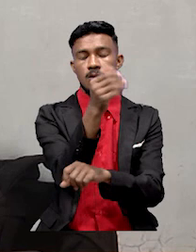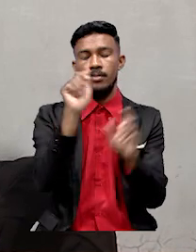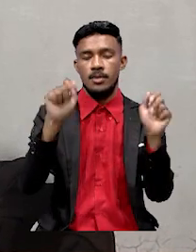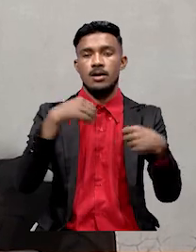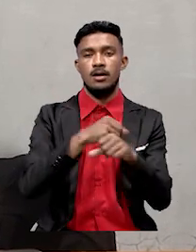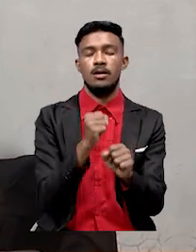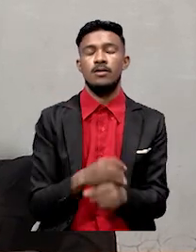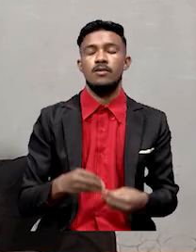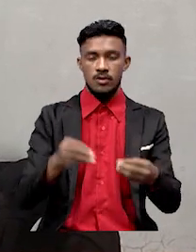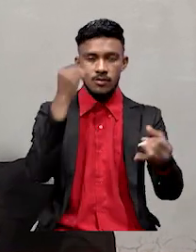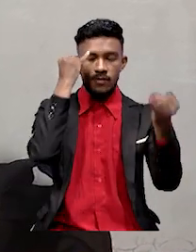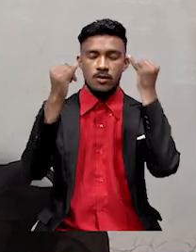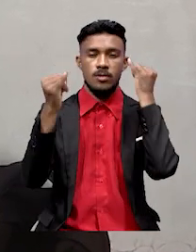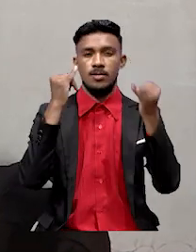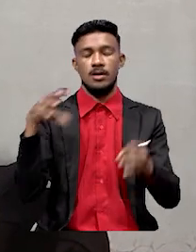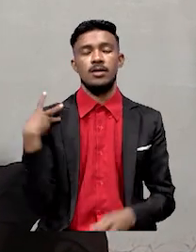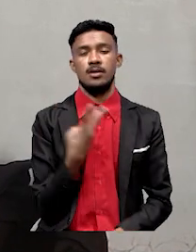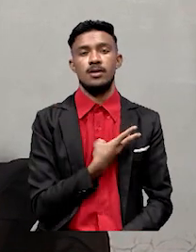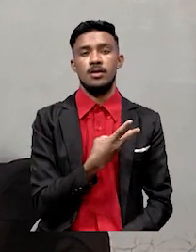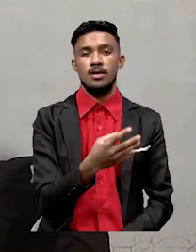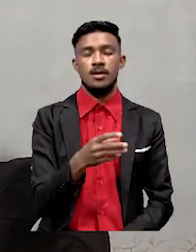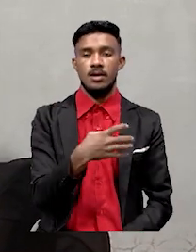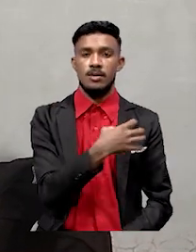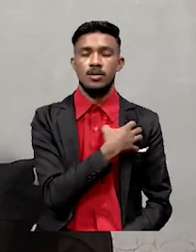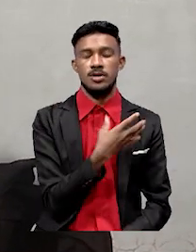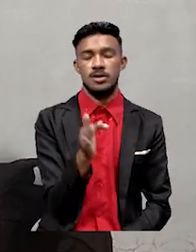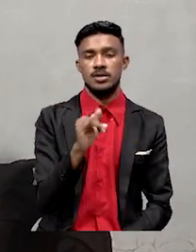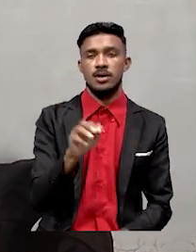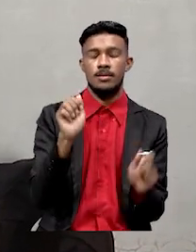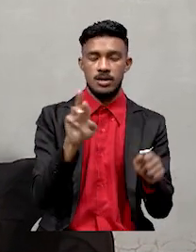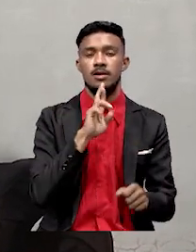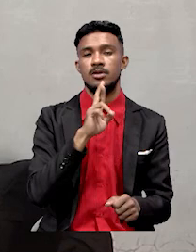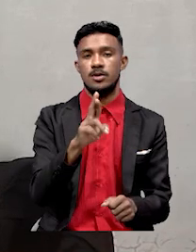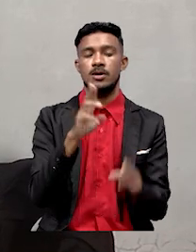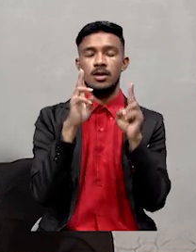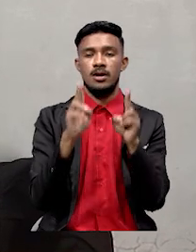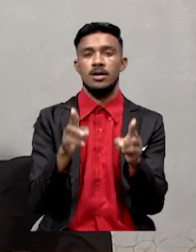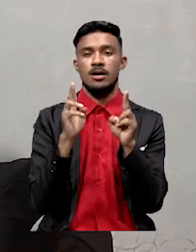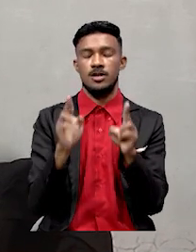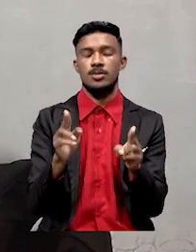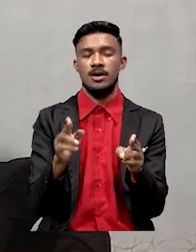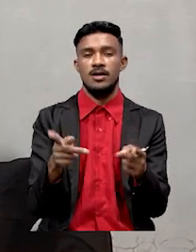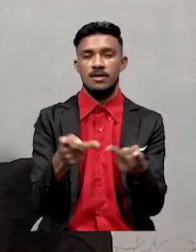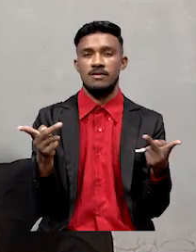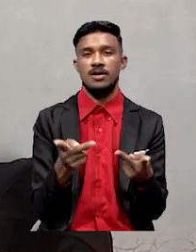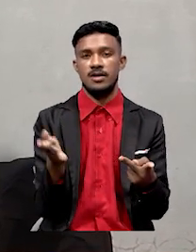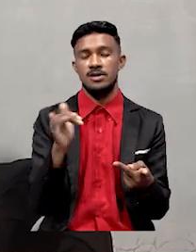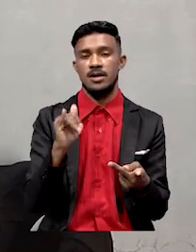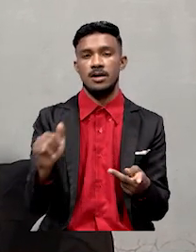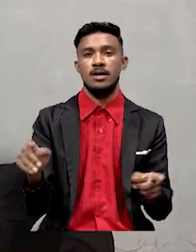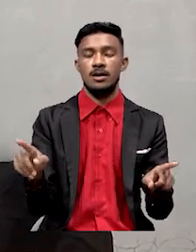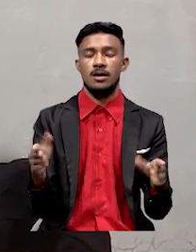ba itina patrolo sira hobi bele responde la lais e liba fati sa mwena ka identifika nisa